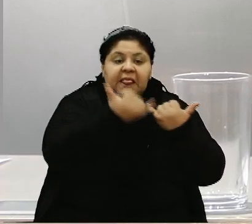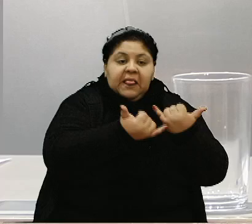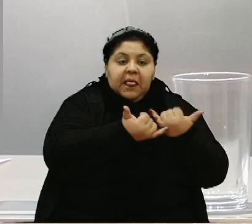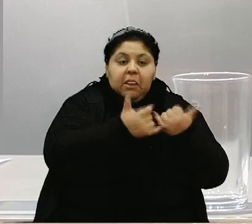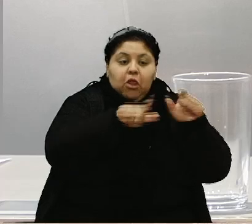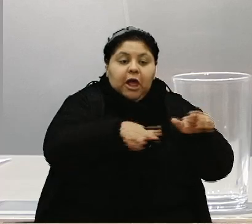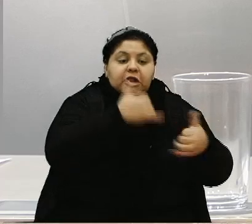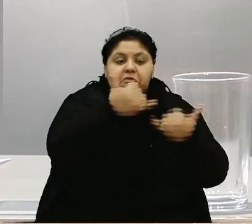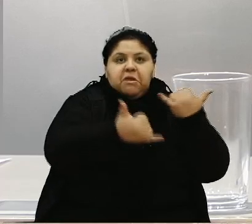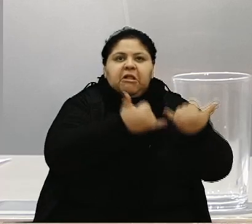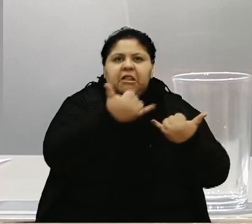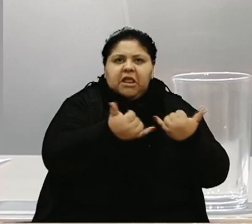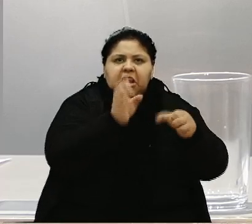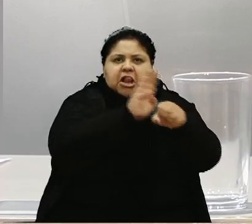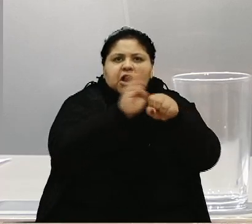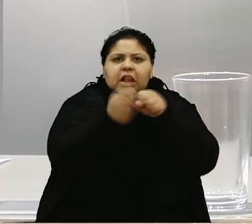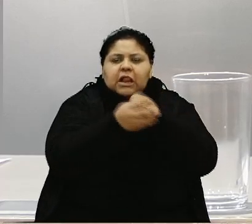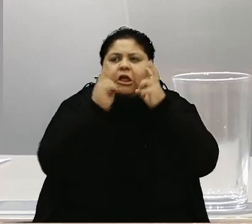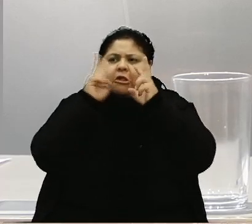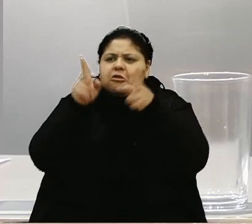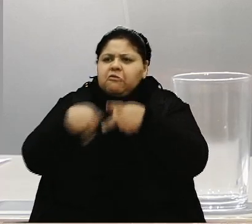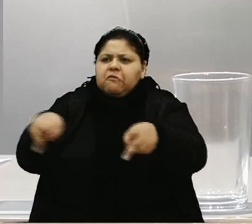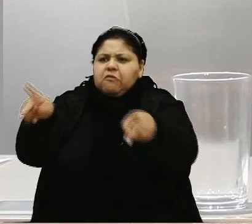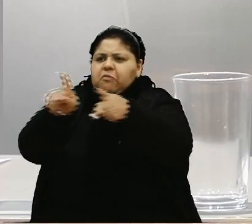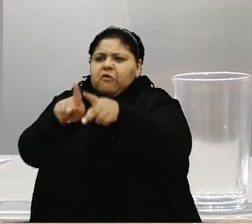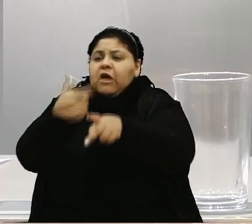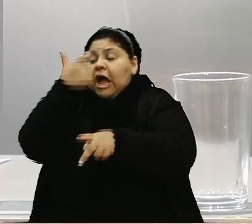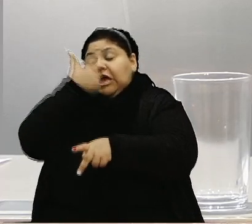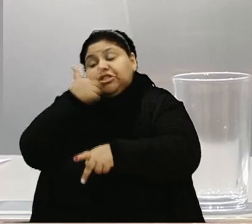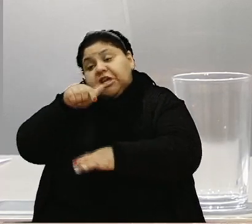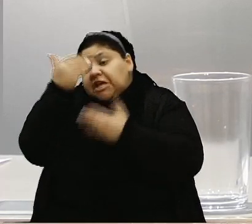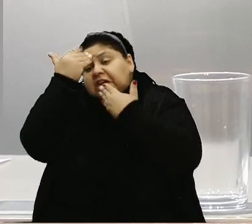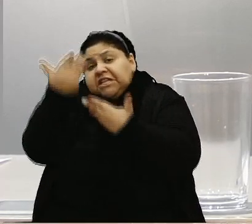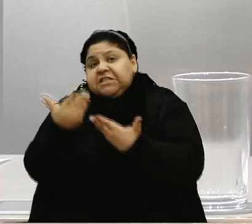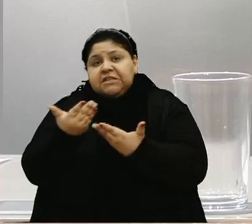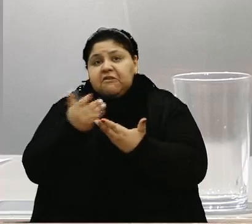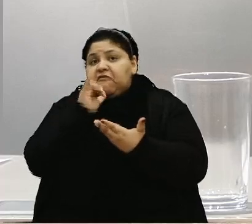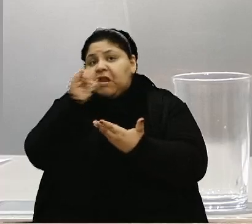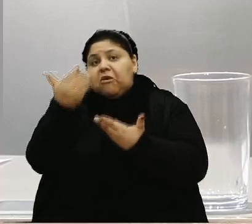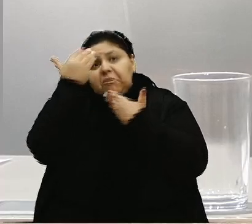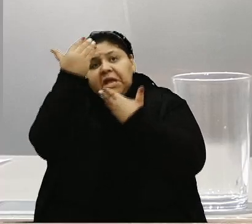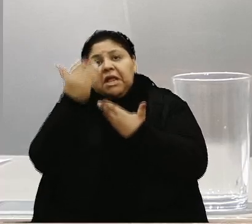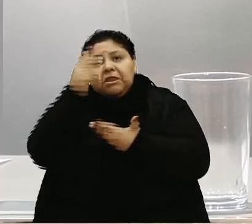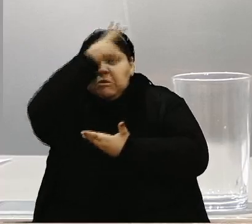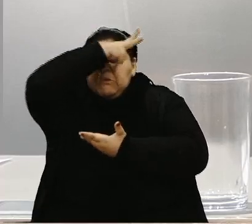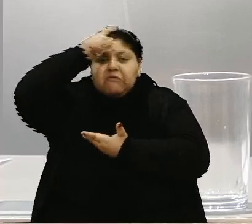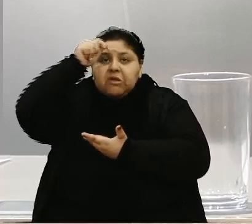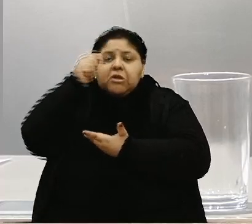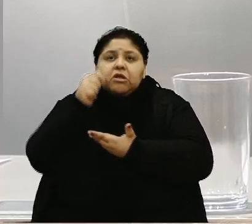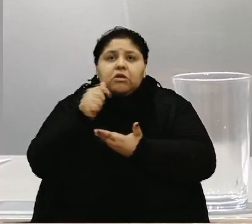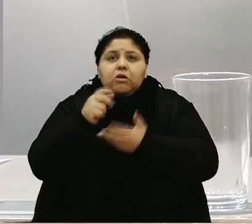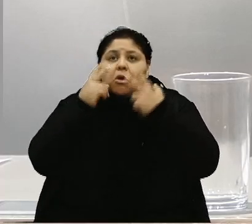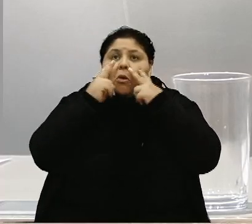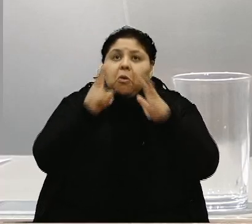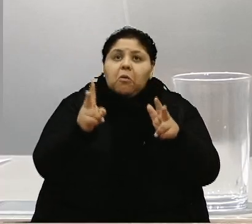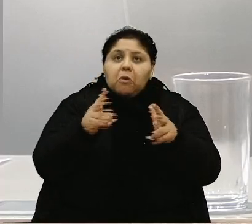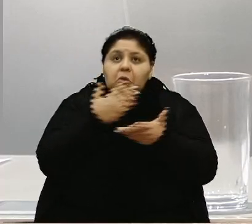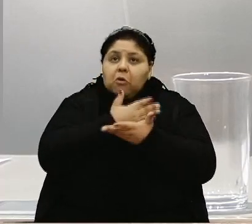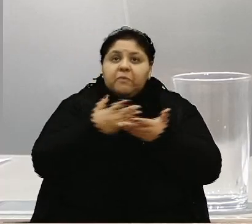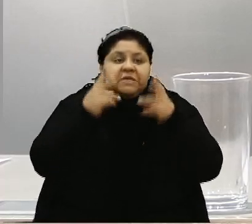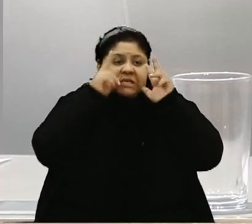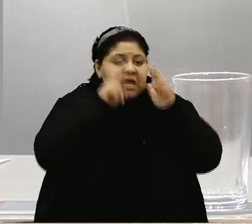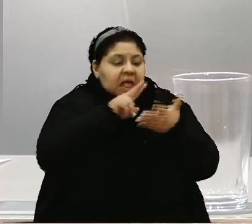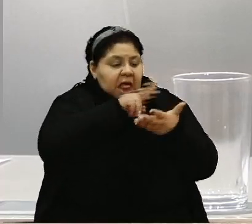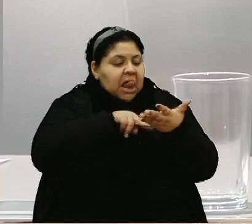E o que a gente viu, o povo aqui, eu achei que eles estavam vindo aqui agradecer com os cartazes, dizendo obrigado, prefeito. Então, comecei a ler, não é nada disso que estava acontecendo